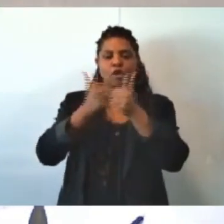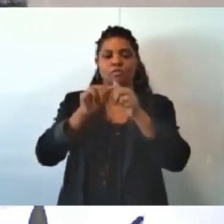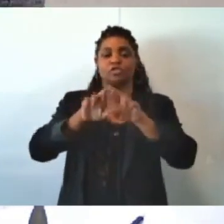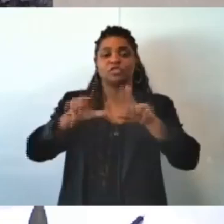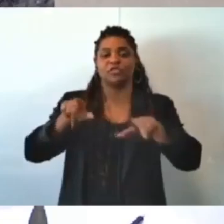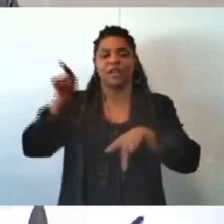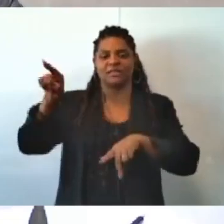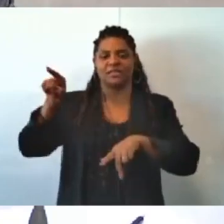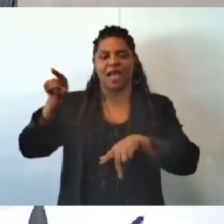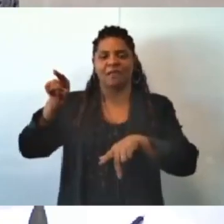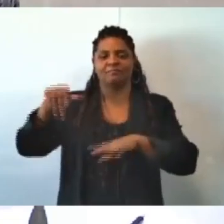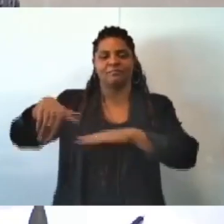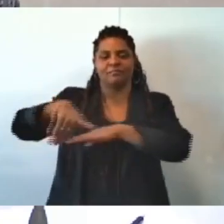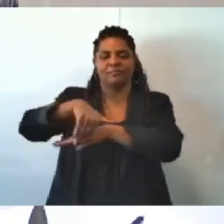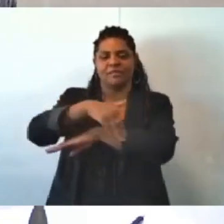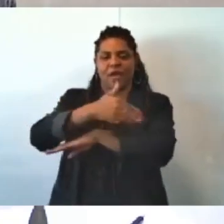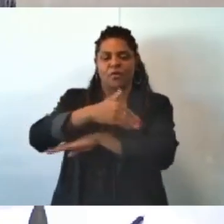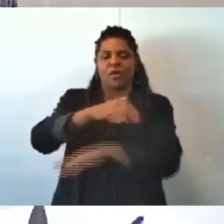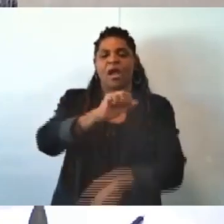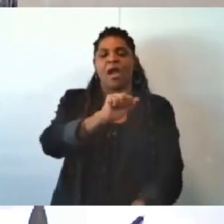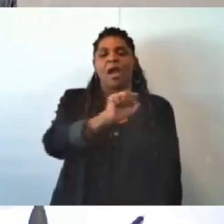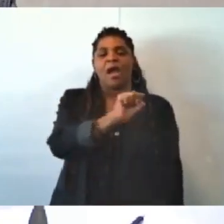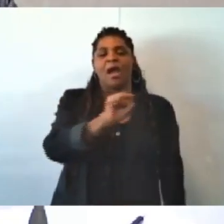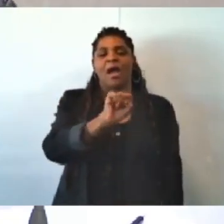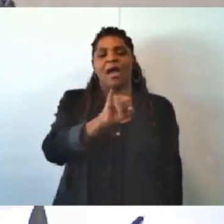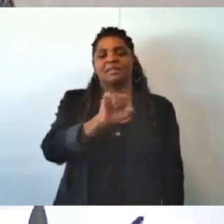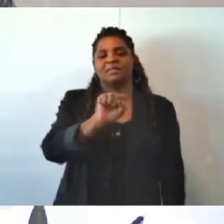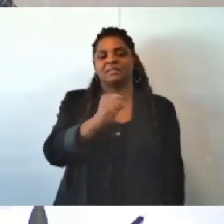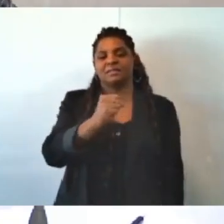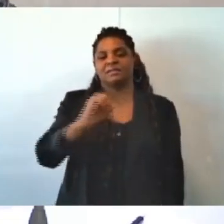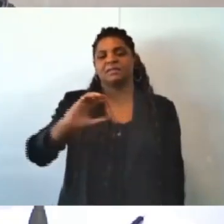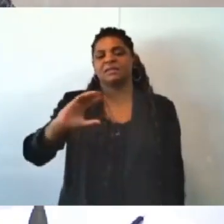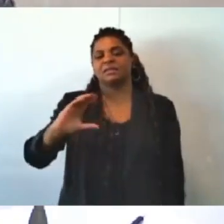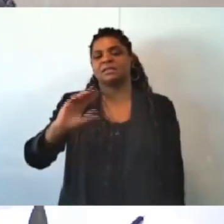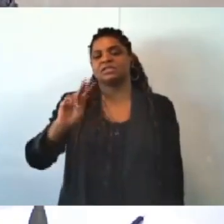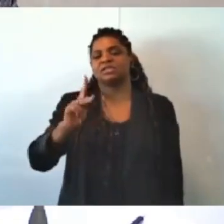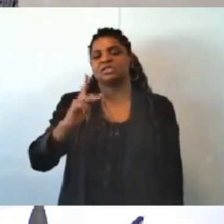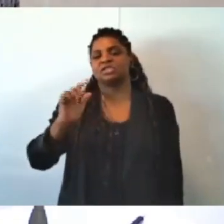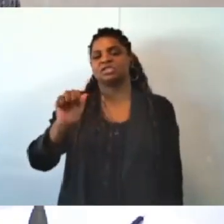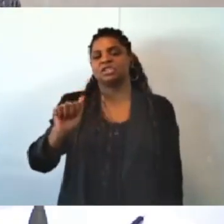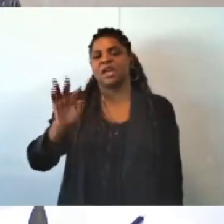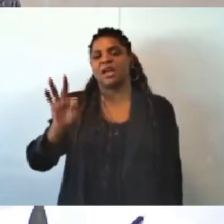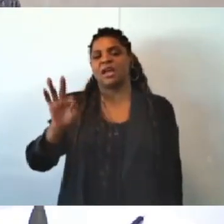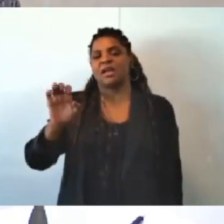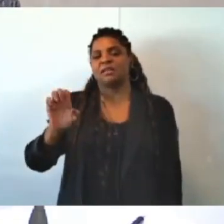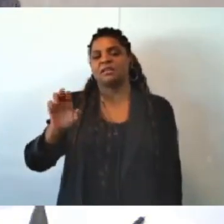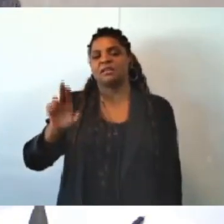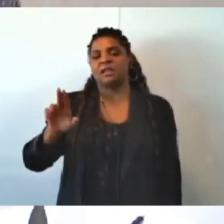recebendo mais 7 linhas de ônibus da Sapucaí, dá um total de 36.